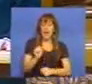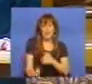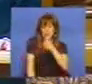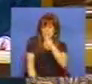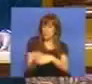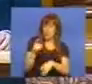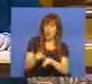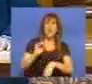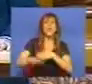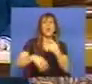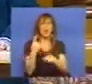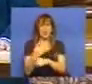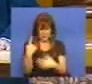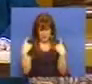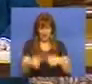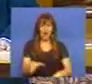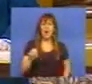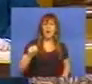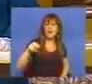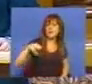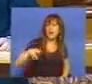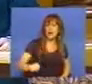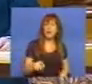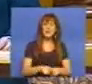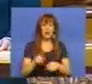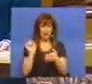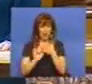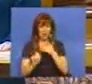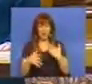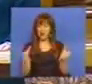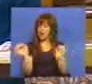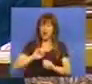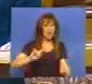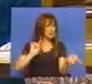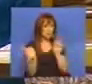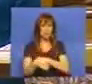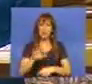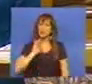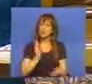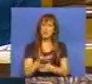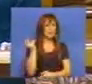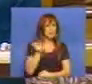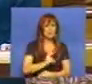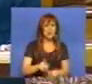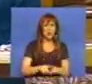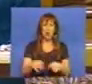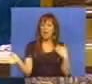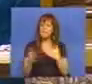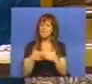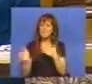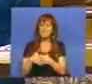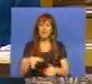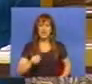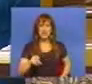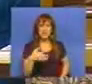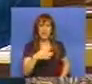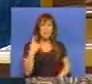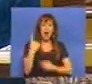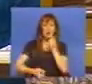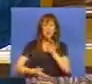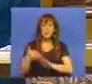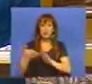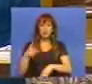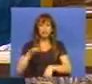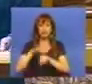criação continuam presentes no SNS. Neste aspecto, nada se alterou nos últimos anos. O feixe dos chapos e de algumas urgências